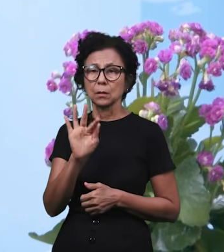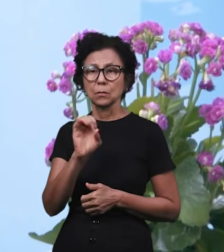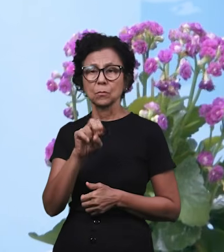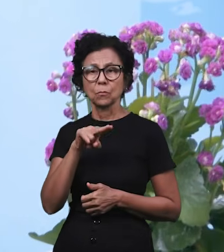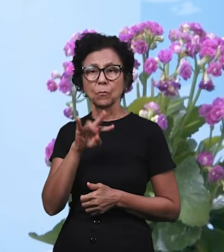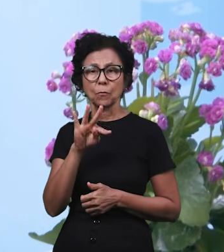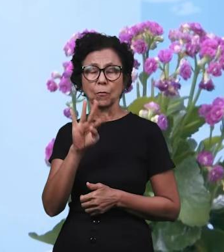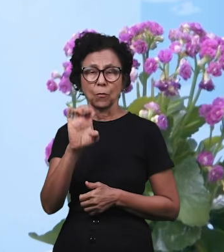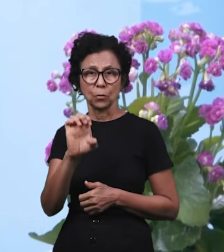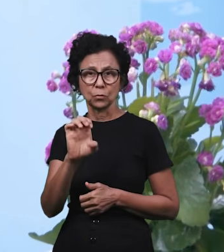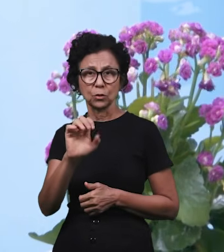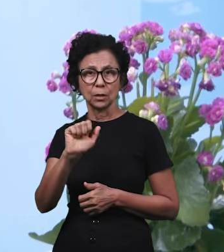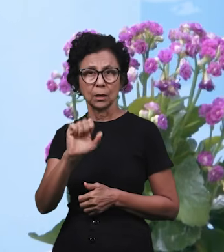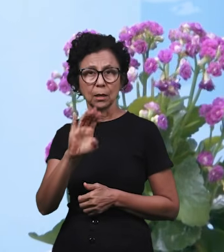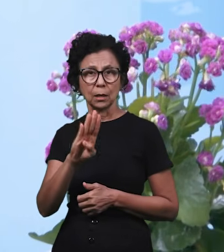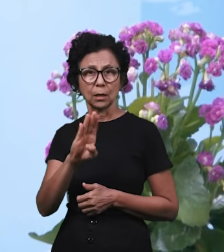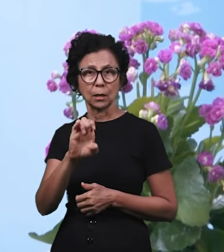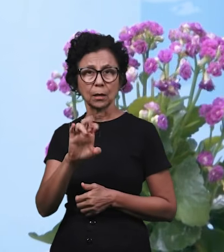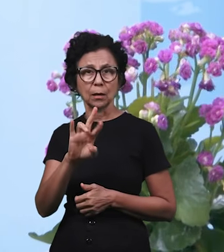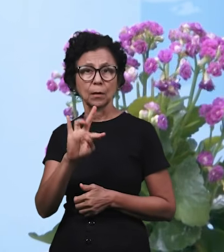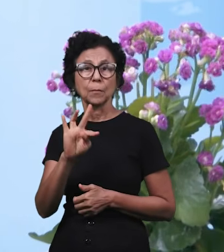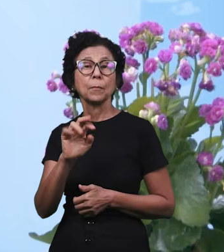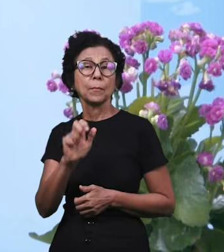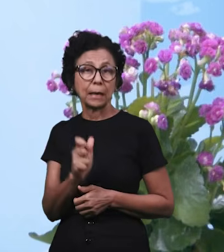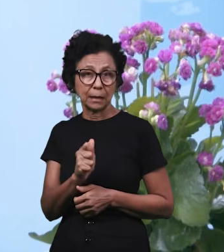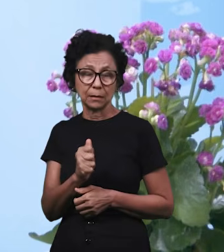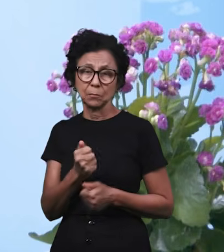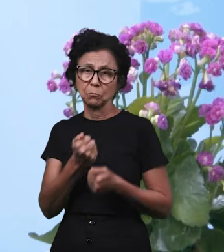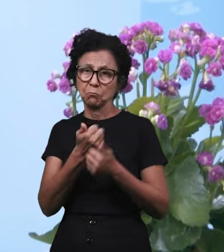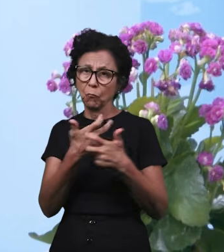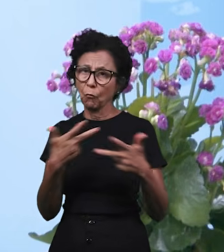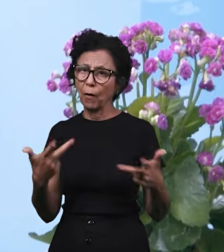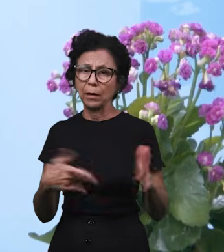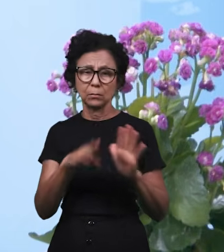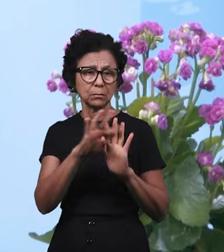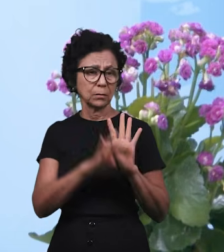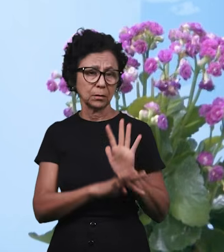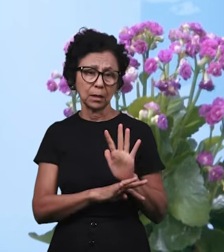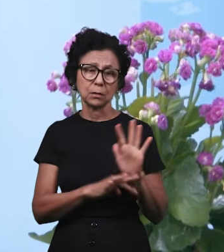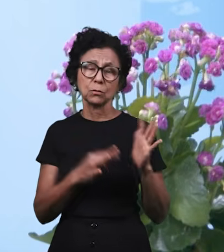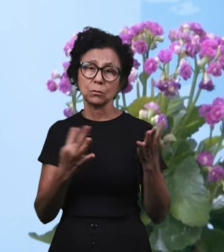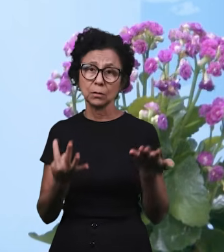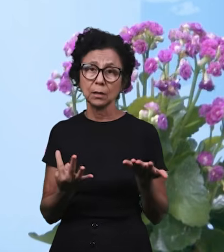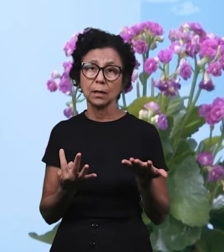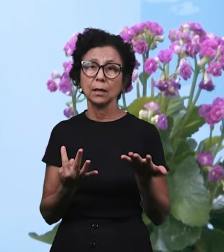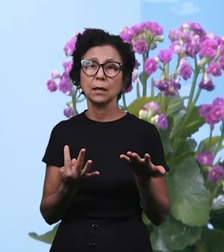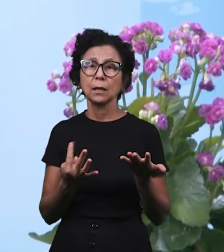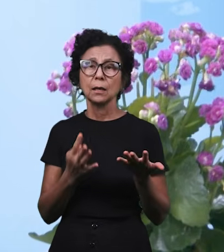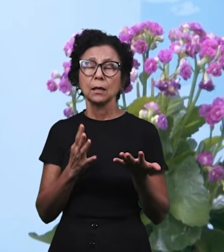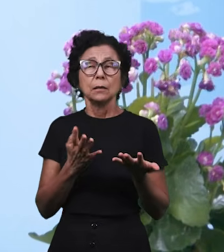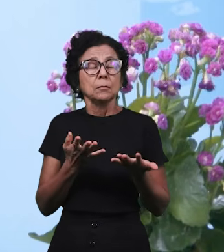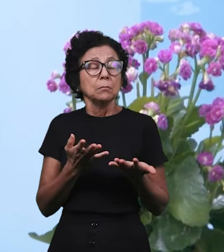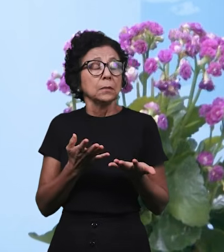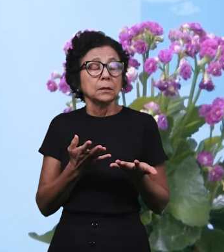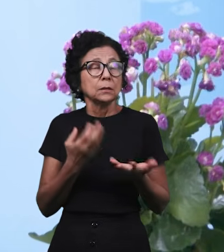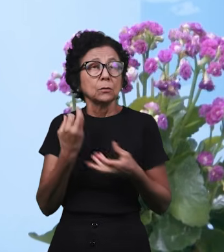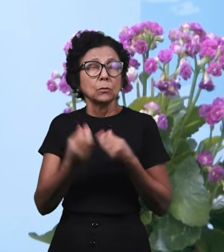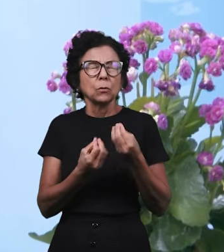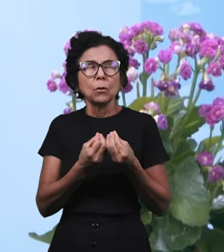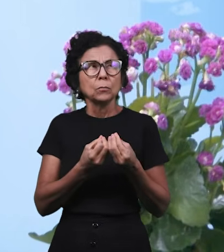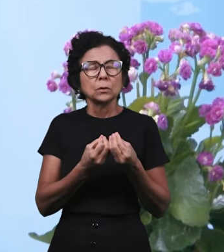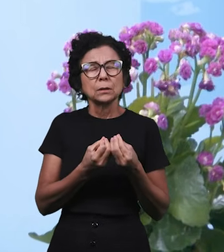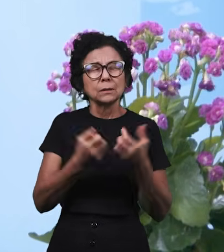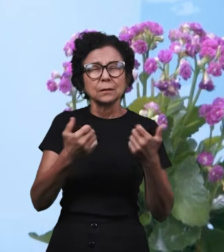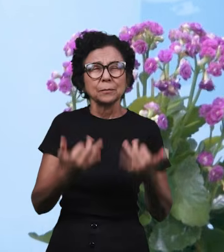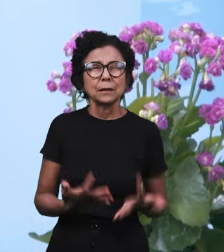ele saber o que é fonte aberta, ele entender que foi a cruz do Calvário, a salvação. Mas no louvor, 3 minutos, tão rápido, não custa nada,